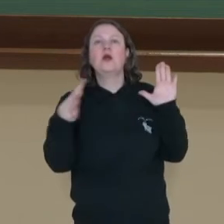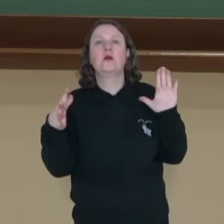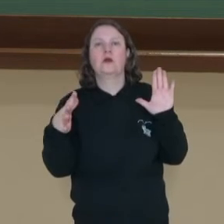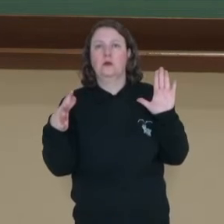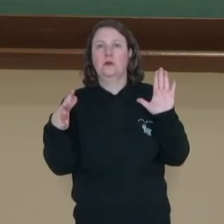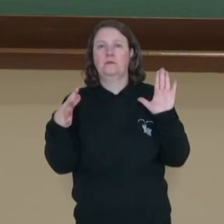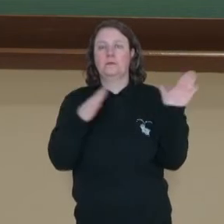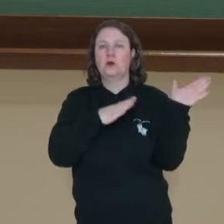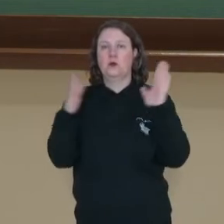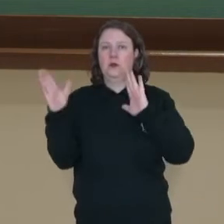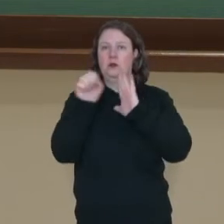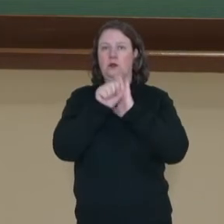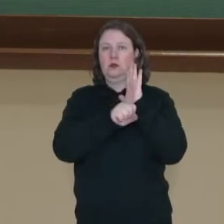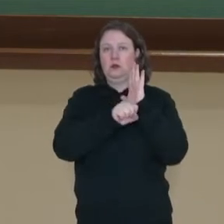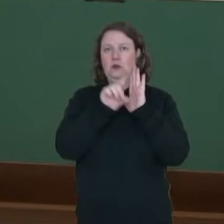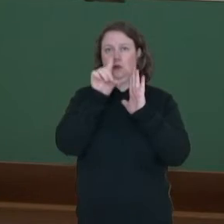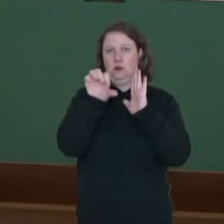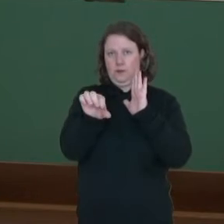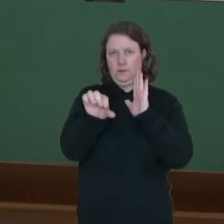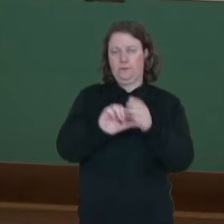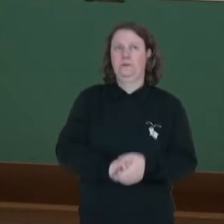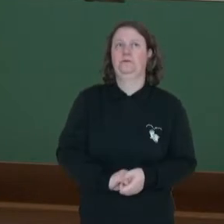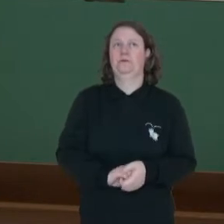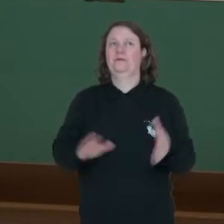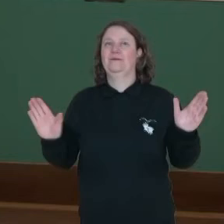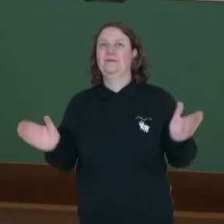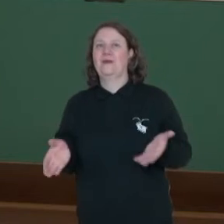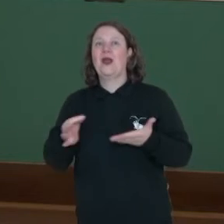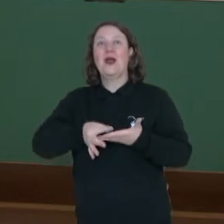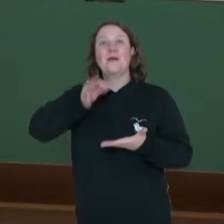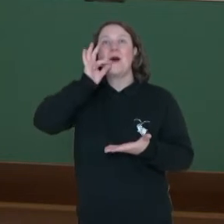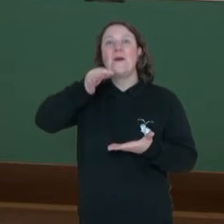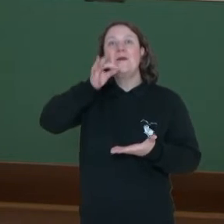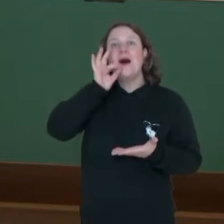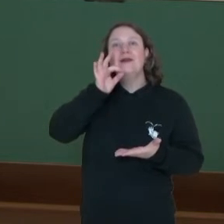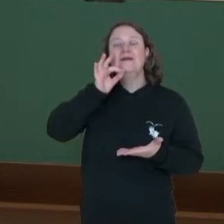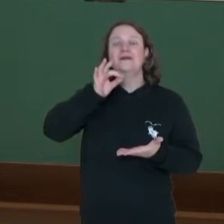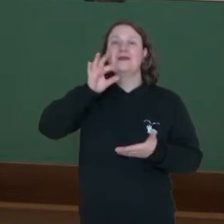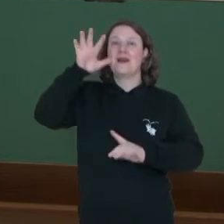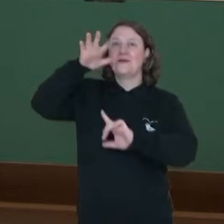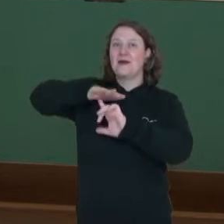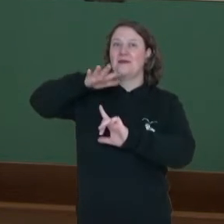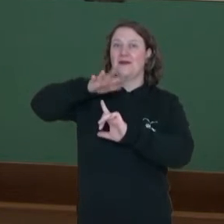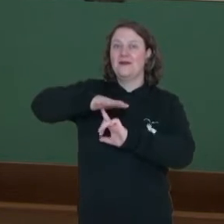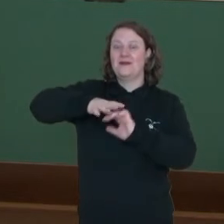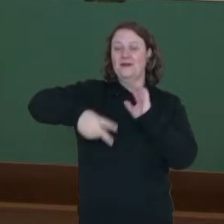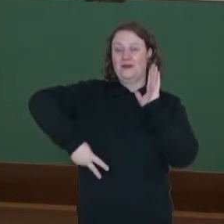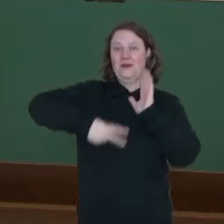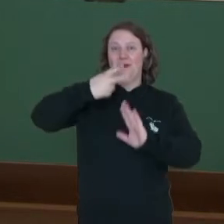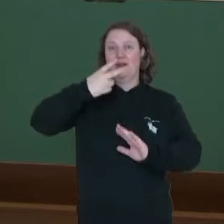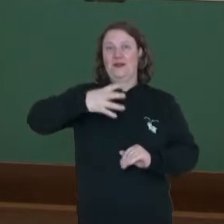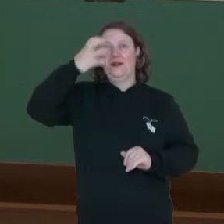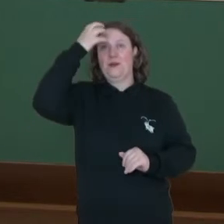século XIX. Aqui a produção cafeira no Paraná, né? Como eu disse a vocês, durante o segundo